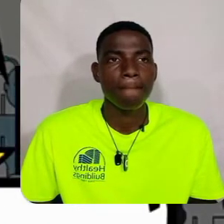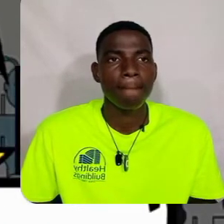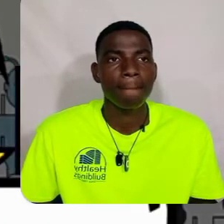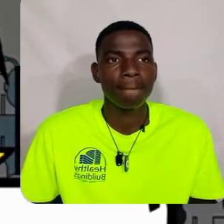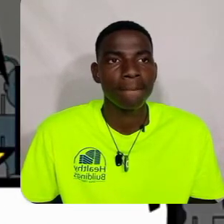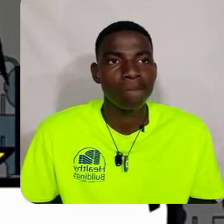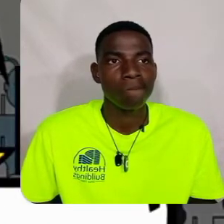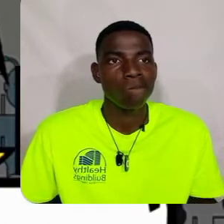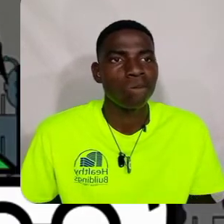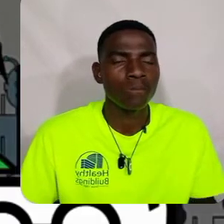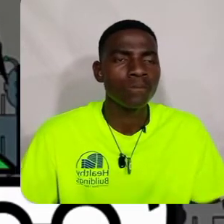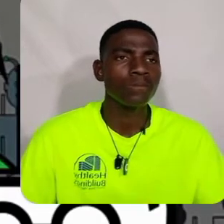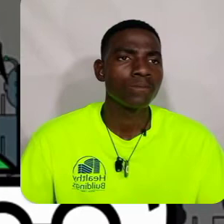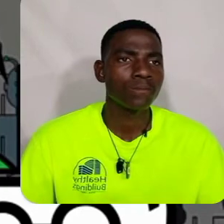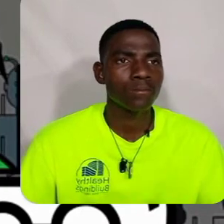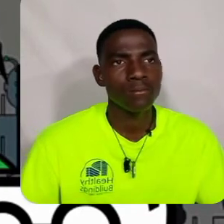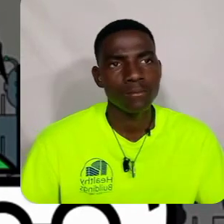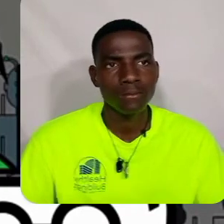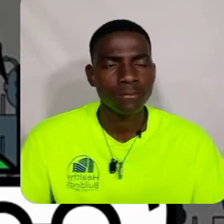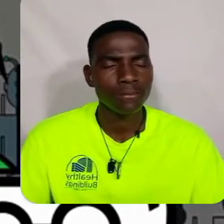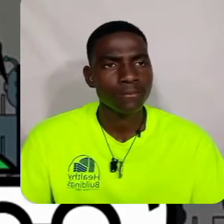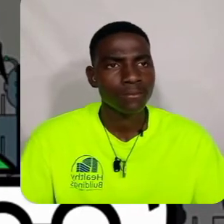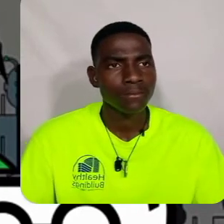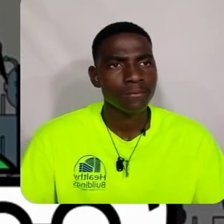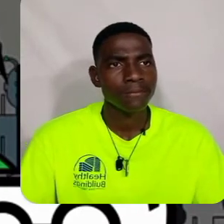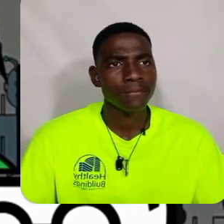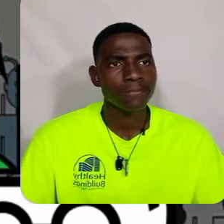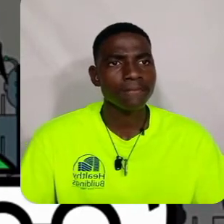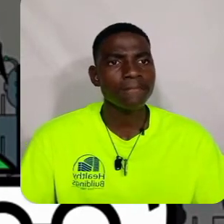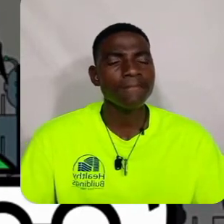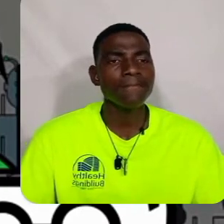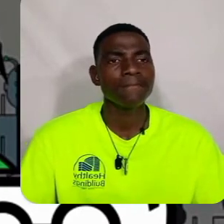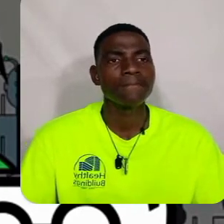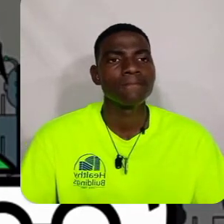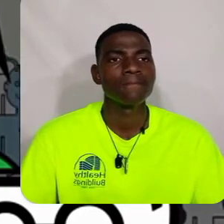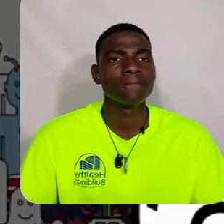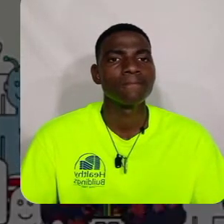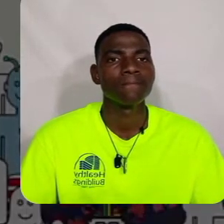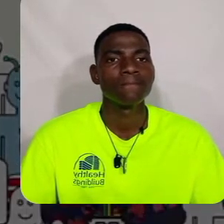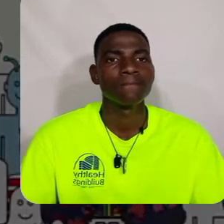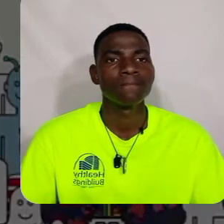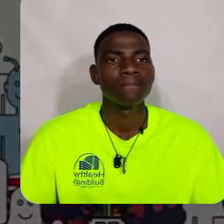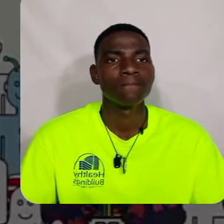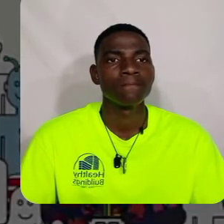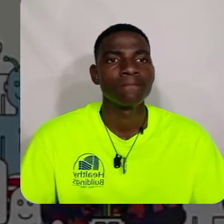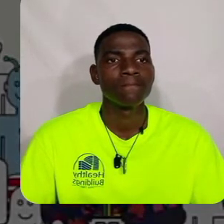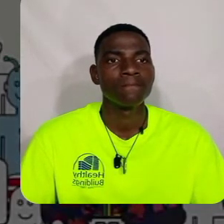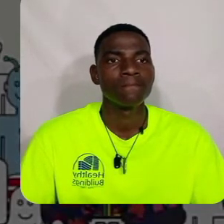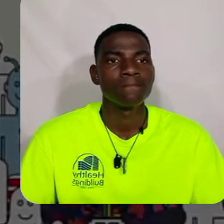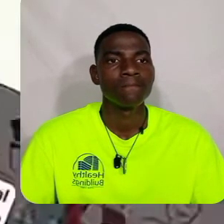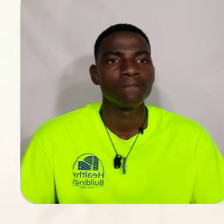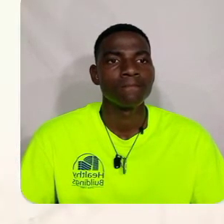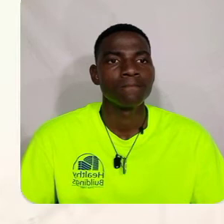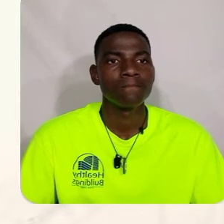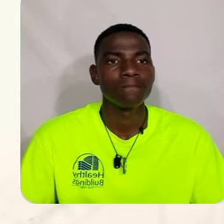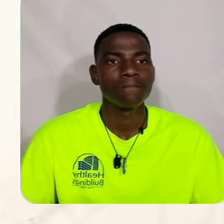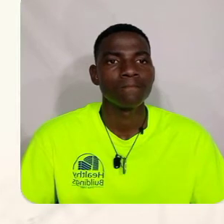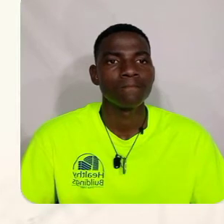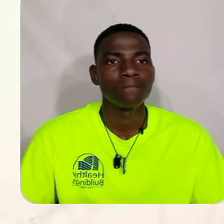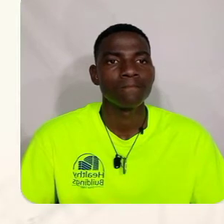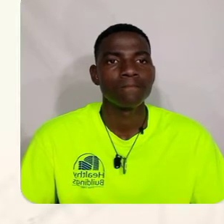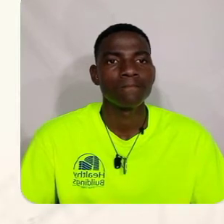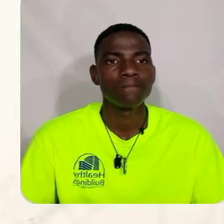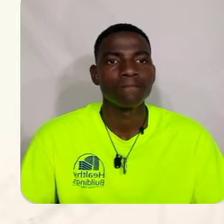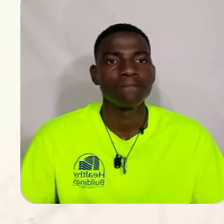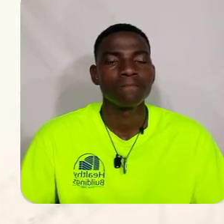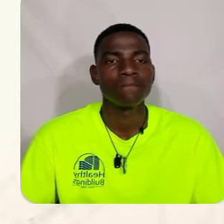nó, ou ainda tem, ou conhece alguém que passa por isso, ou se confunde às vezes, e precisa saber um pouco mais, então, esse